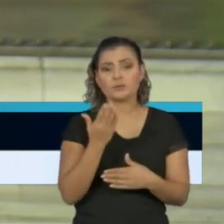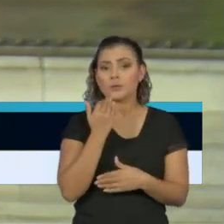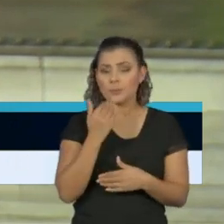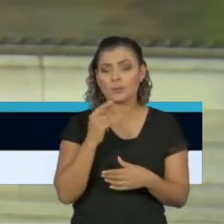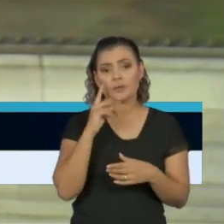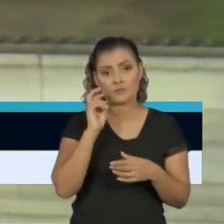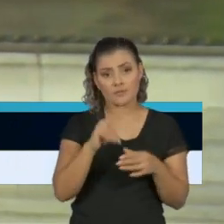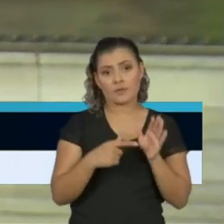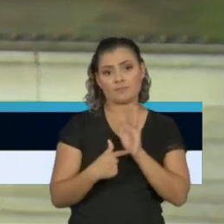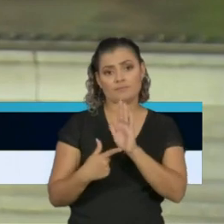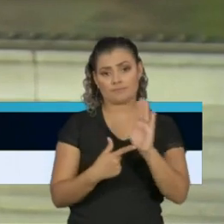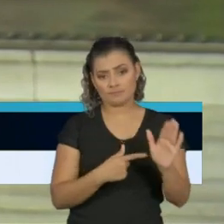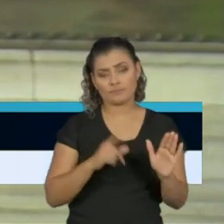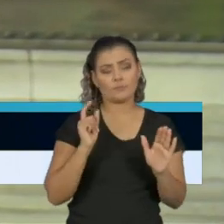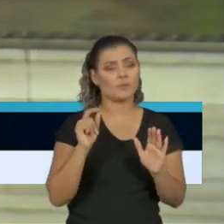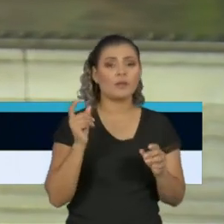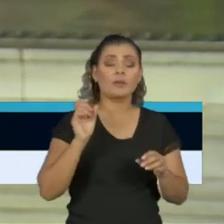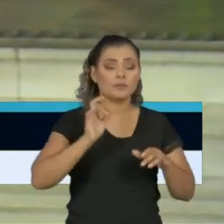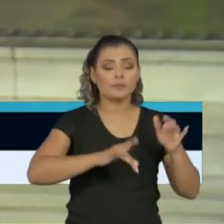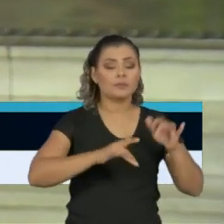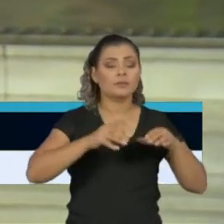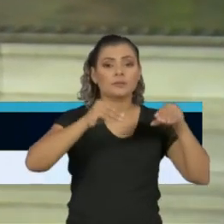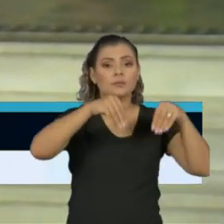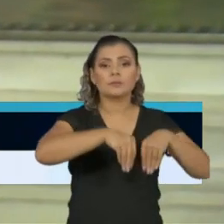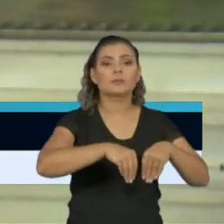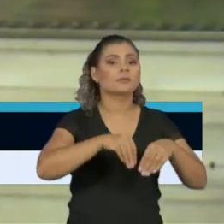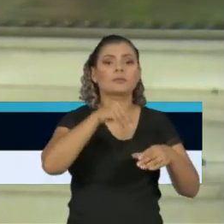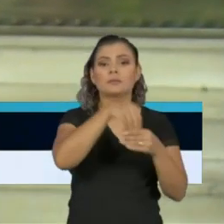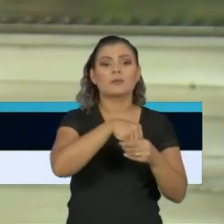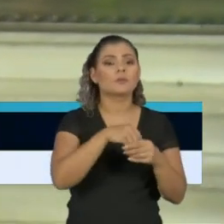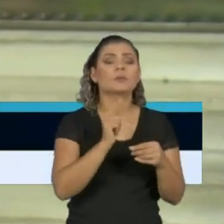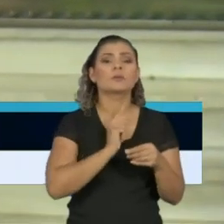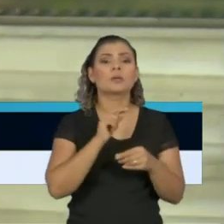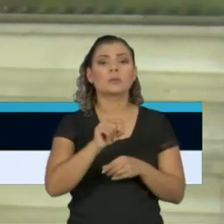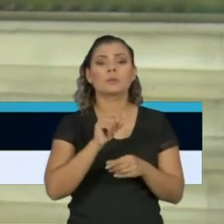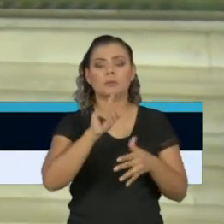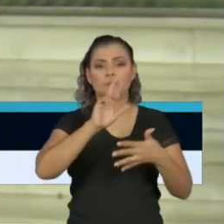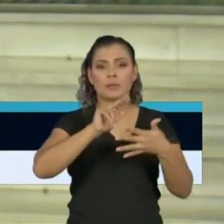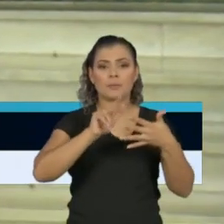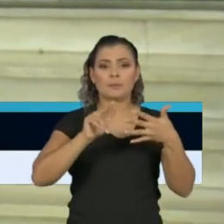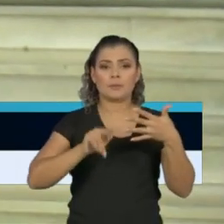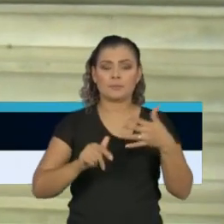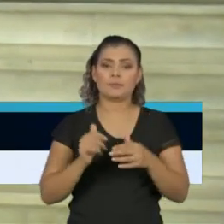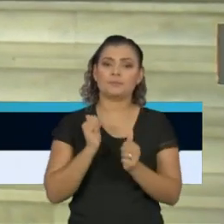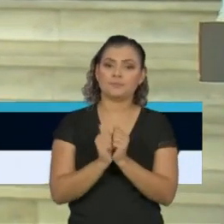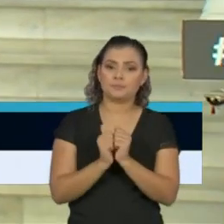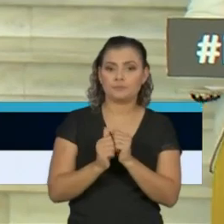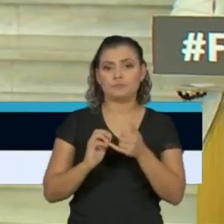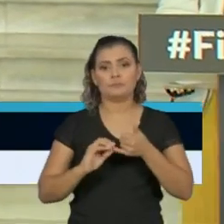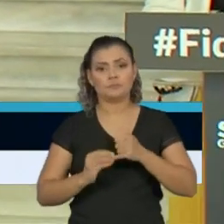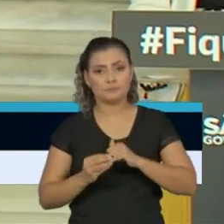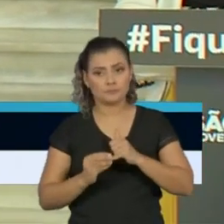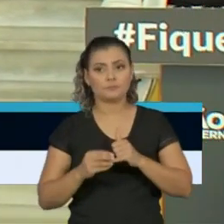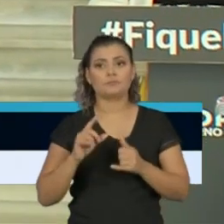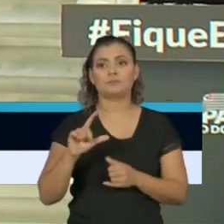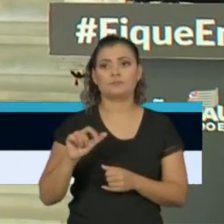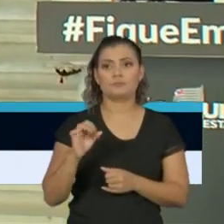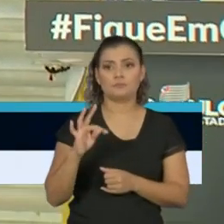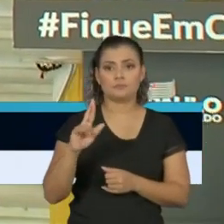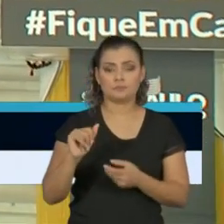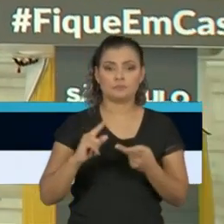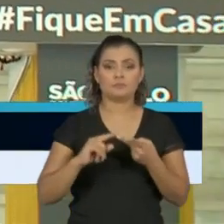nesta imagem o que a cesta contém: arroz, feijão, lentilha, leite em